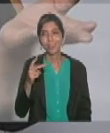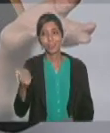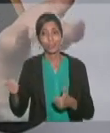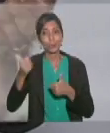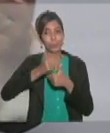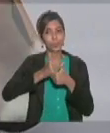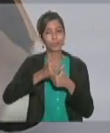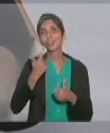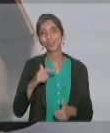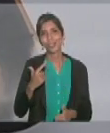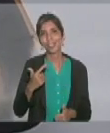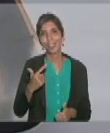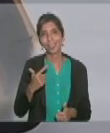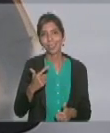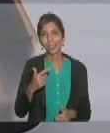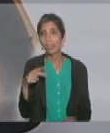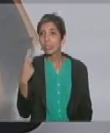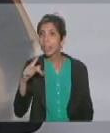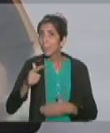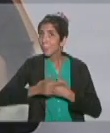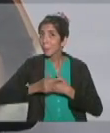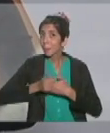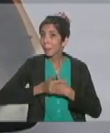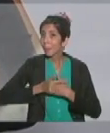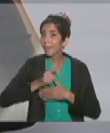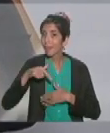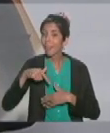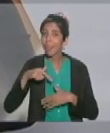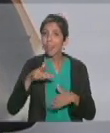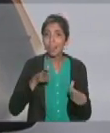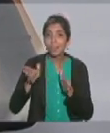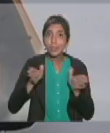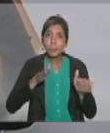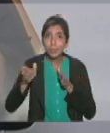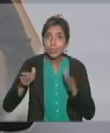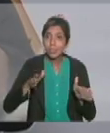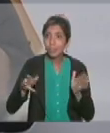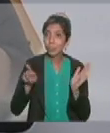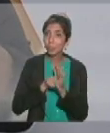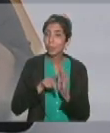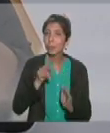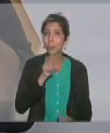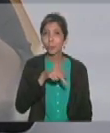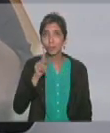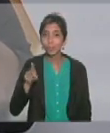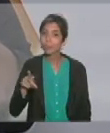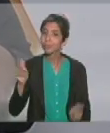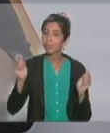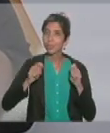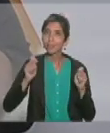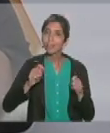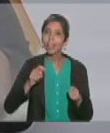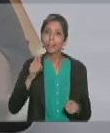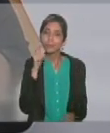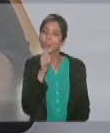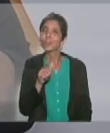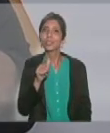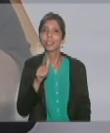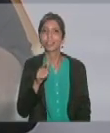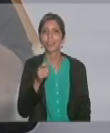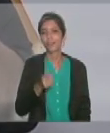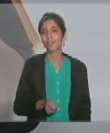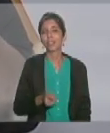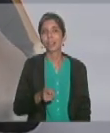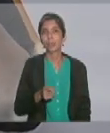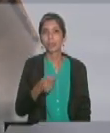não substituição. Esse papel, só a sensibilidade, né, do professor é capaz de dar o